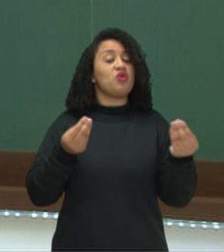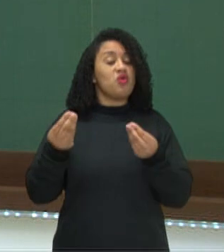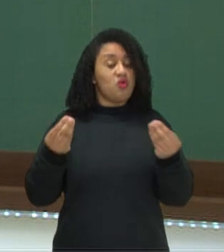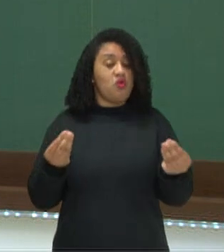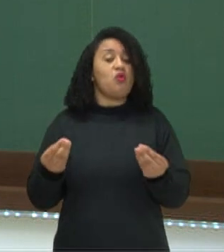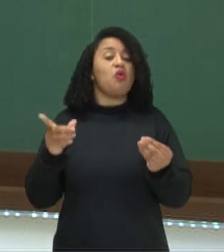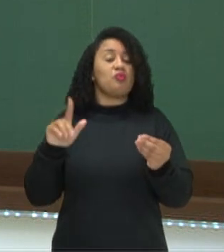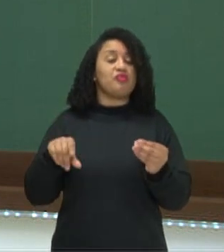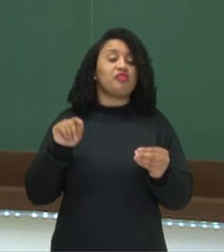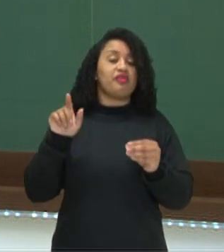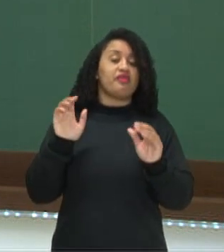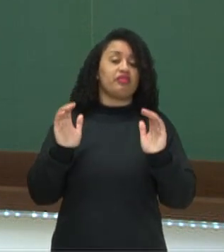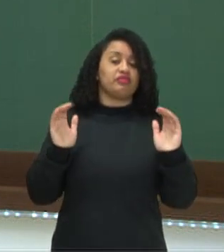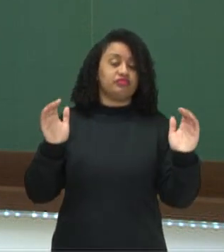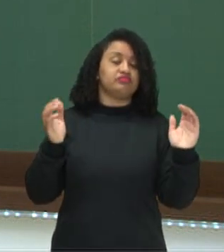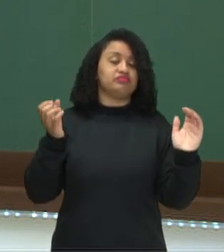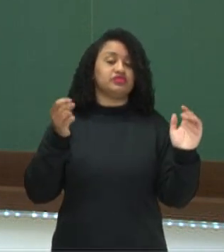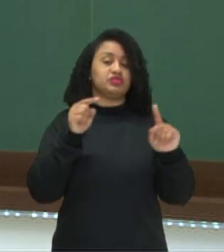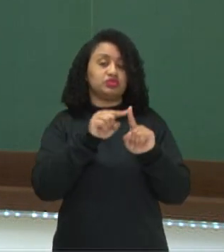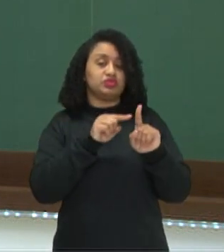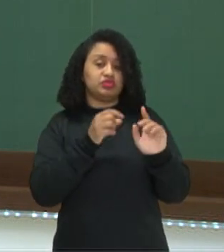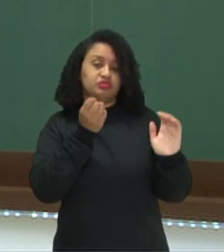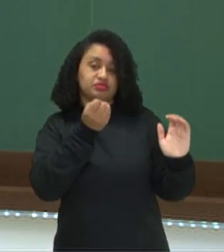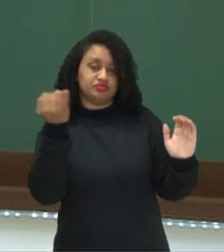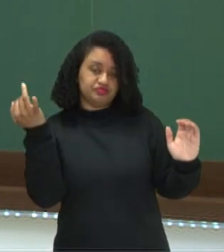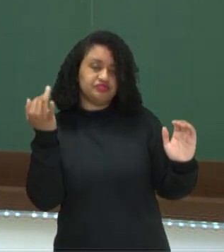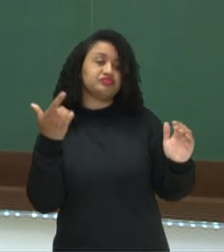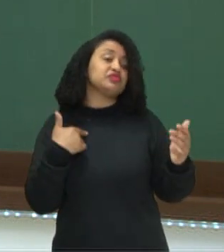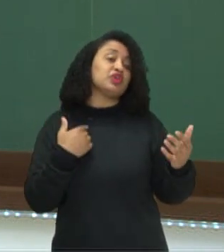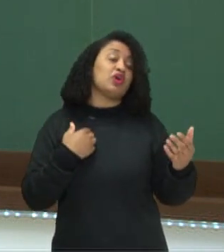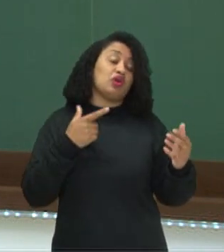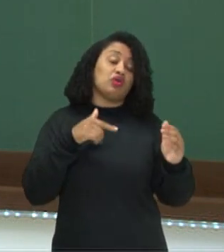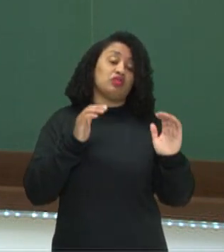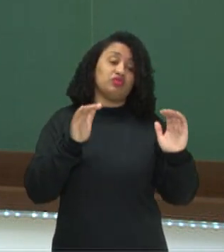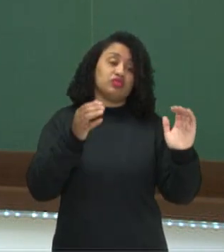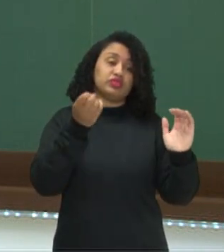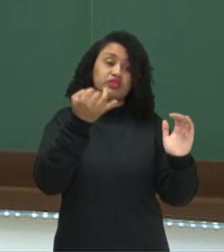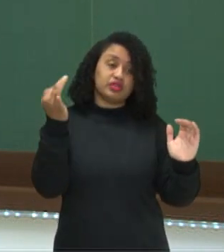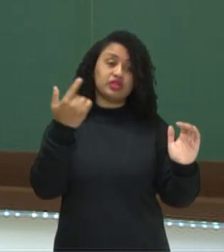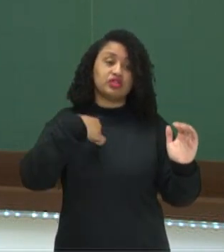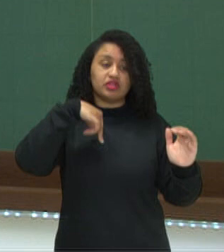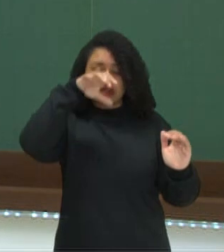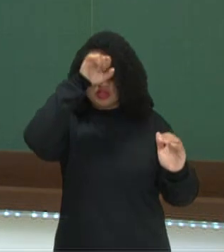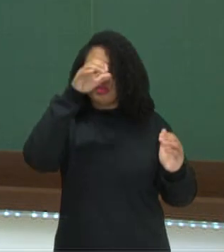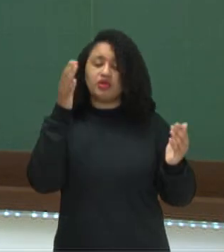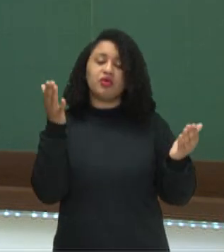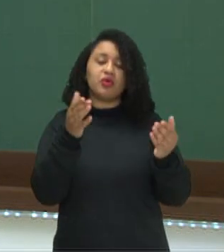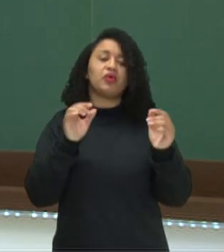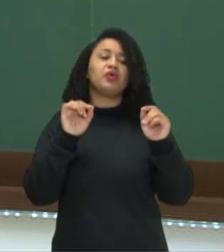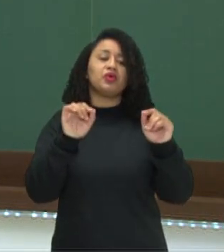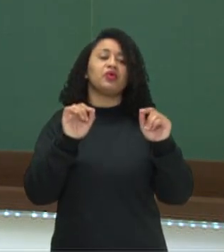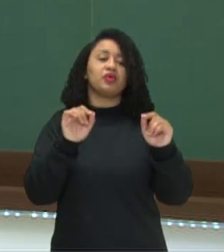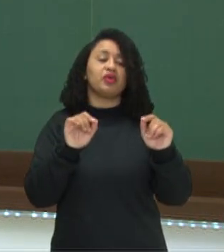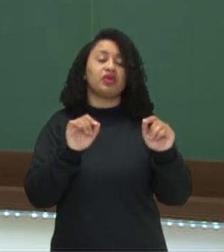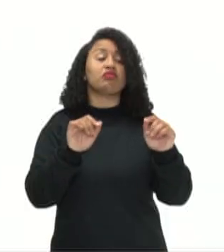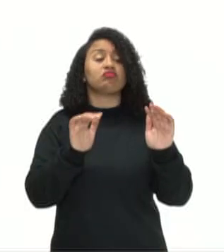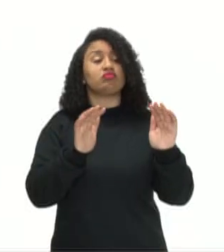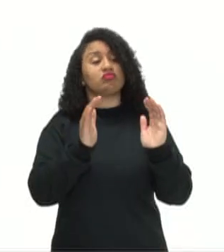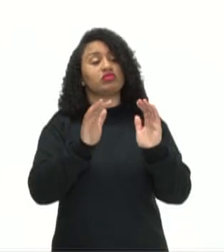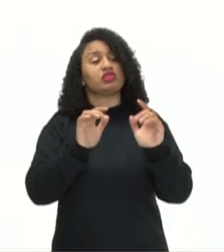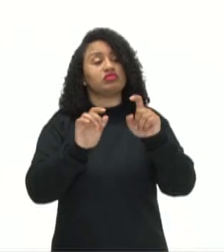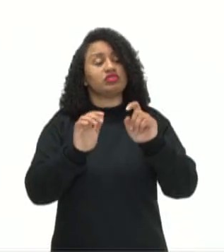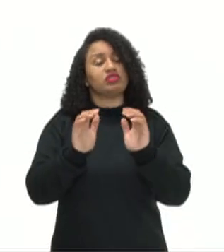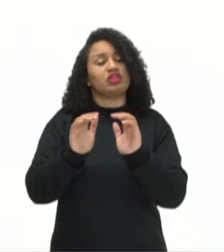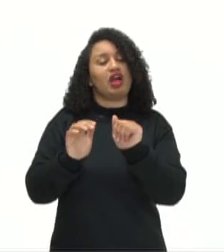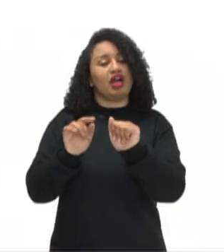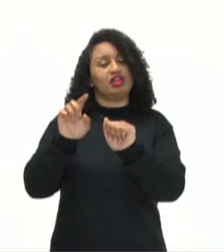é essa função do tipo exponencial. Então, função exponencial, que vimos hoje, função exponencial, f de x igual